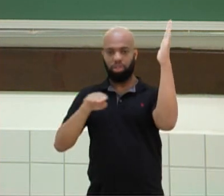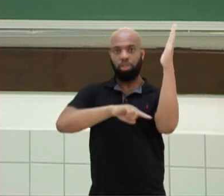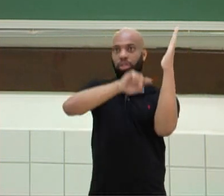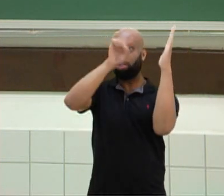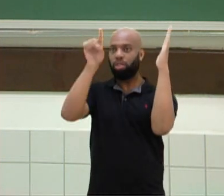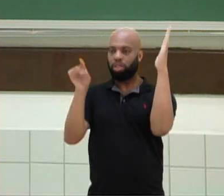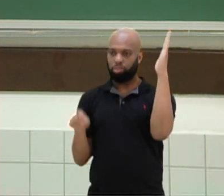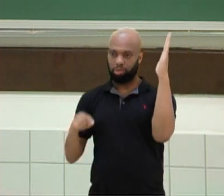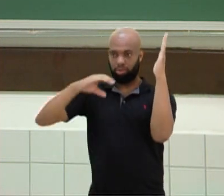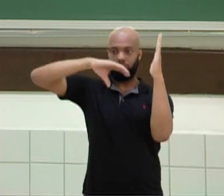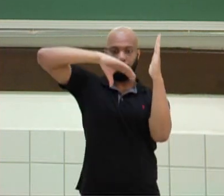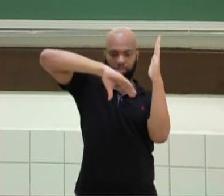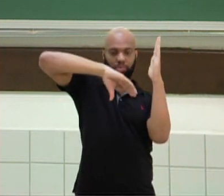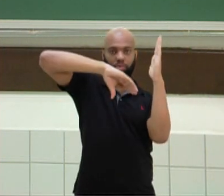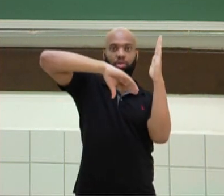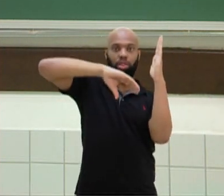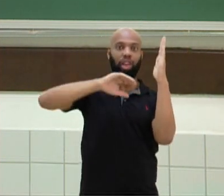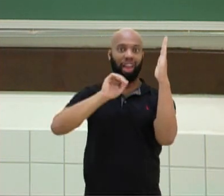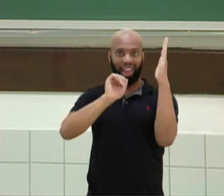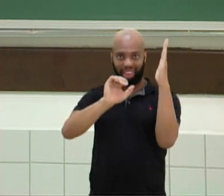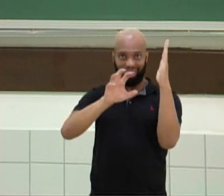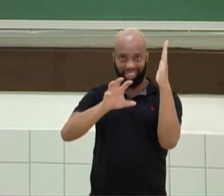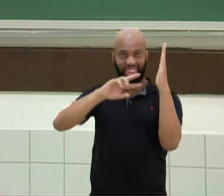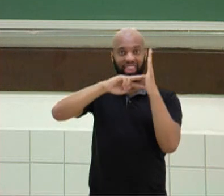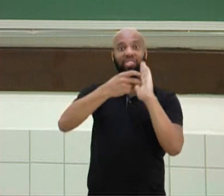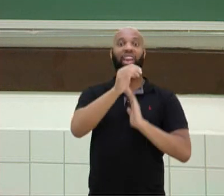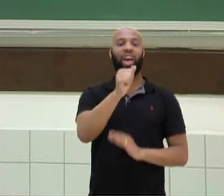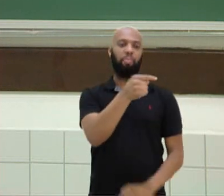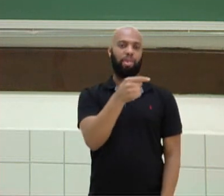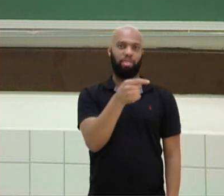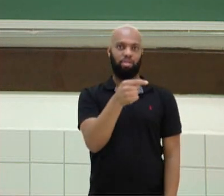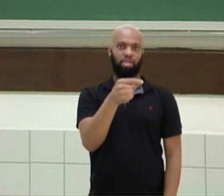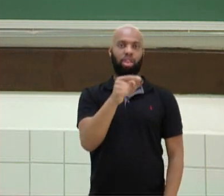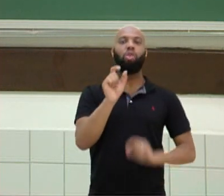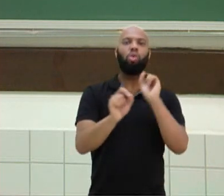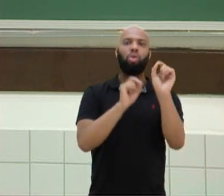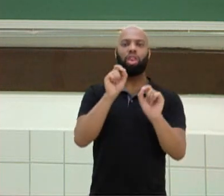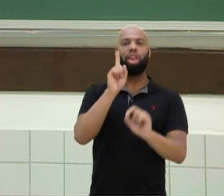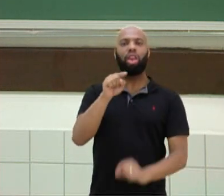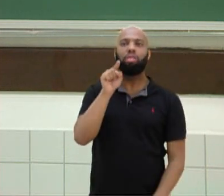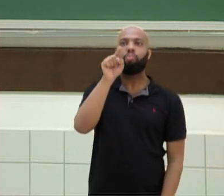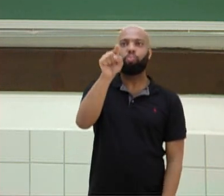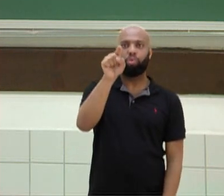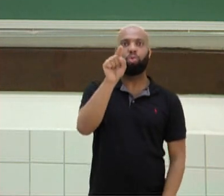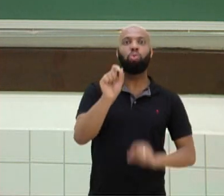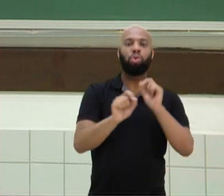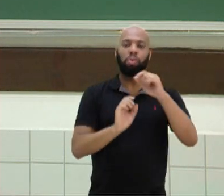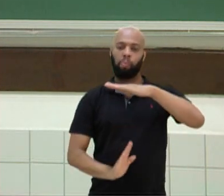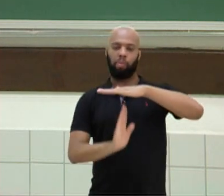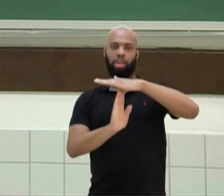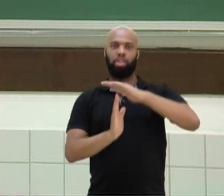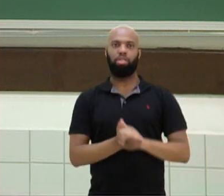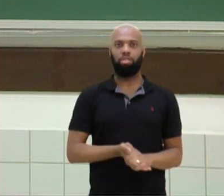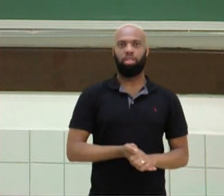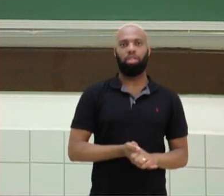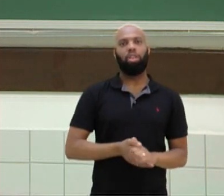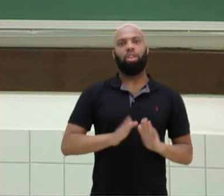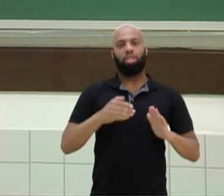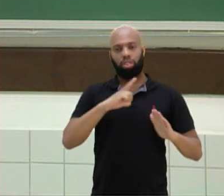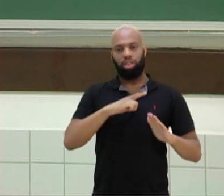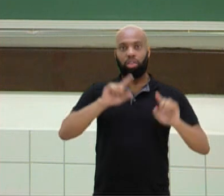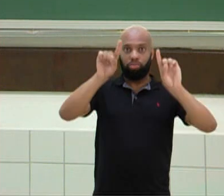baixo, se o nosso A for negativo, nós vamos encontrar o ponto de máximo. Esse vértice vai dar duas coordenadas de ponto de